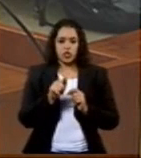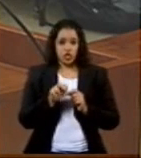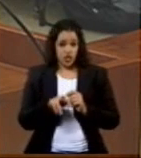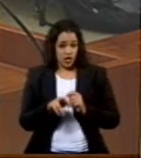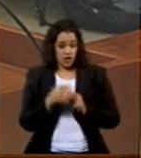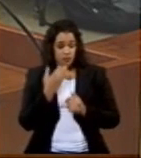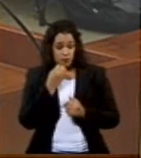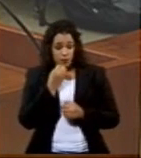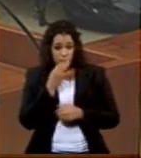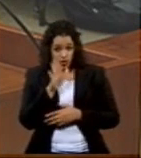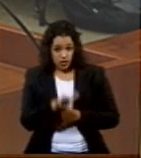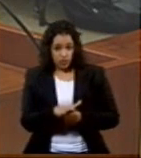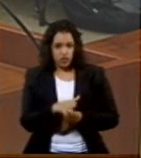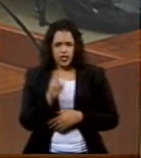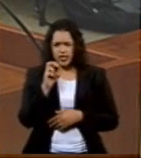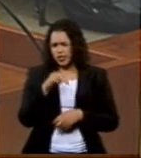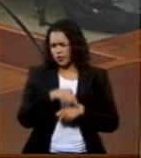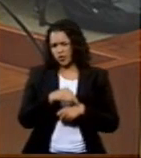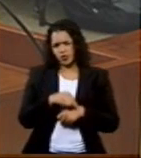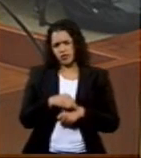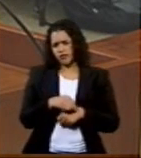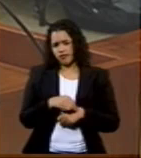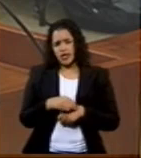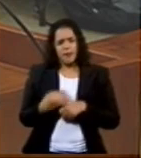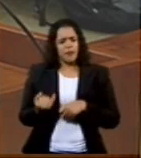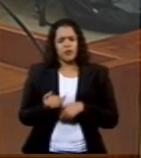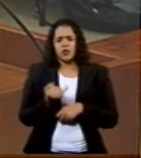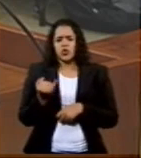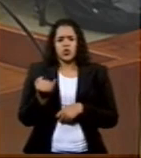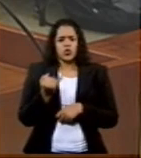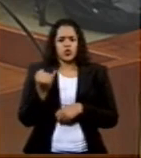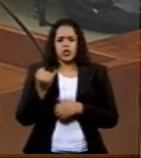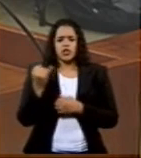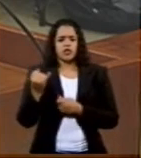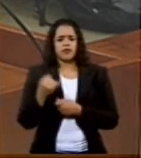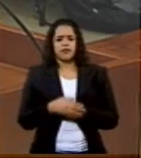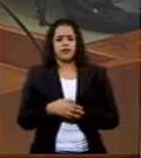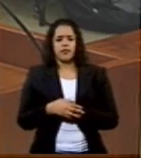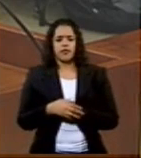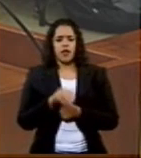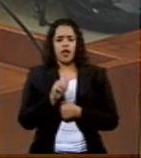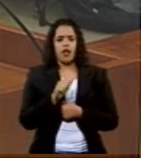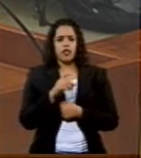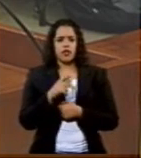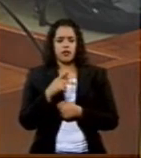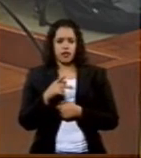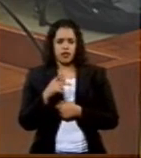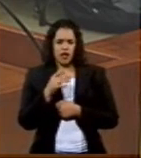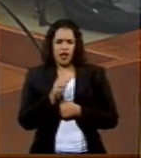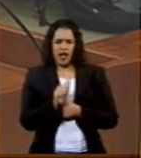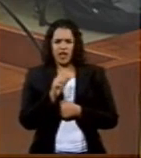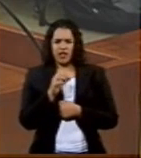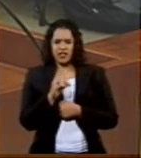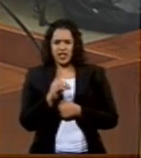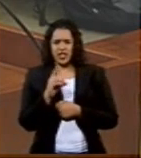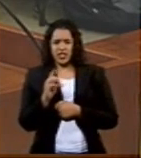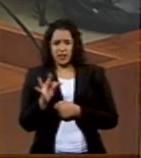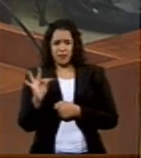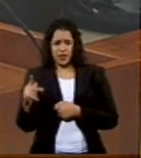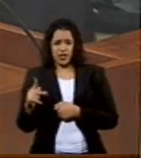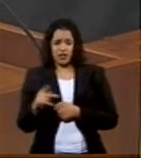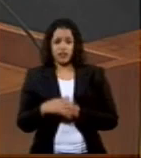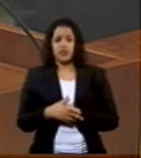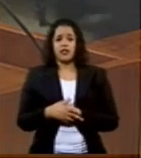todos. 5 minutos é um tempo muito precioso. A BTP é a única entidade a defender a mesma tese do recorrente. Tentarei